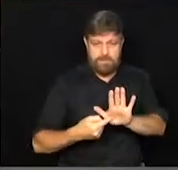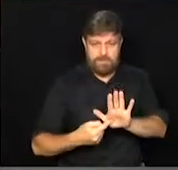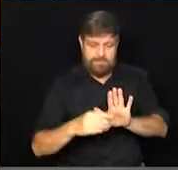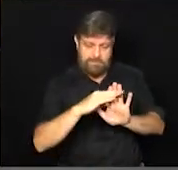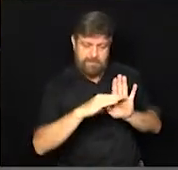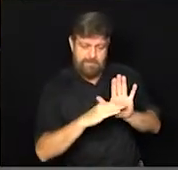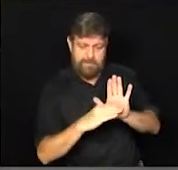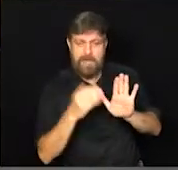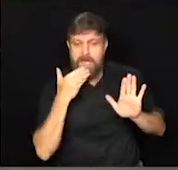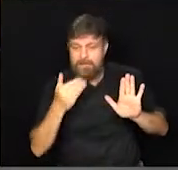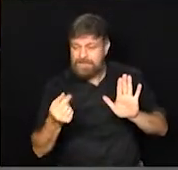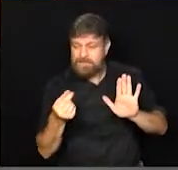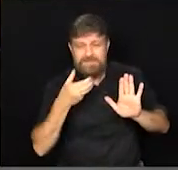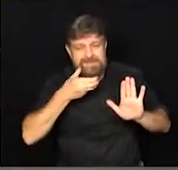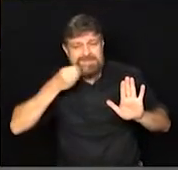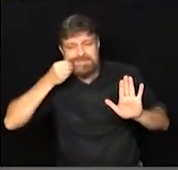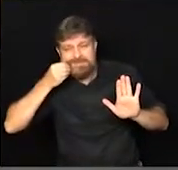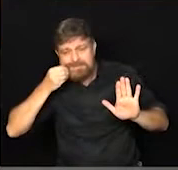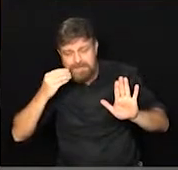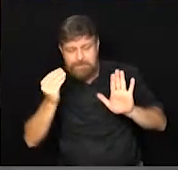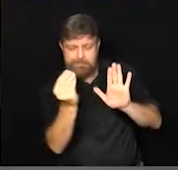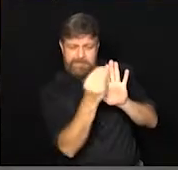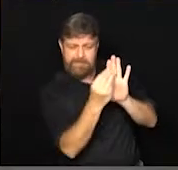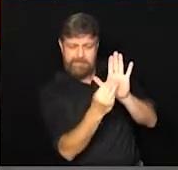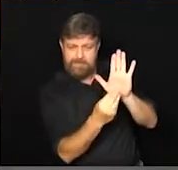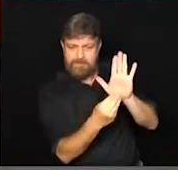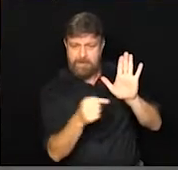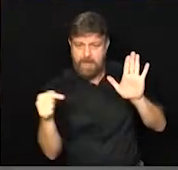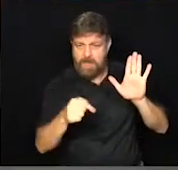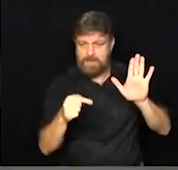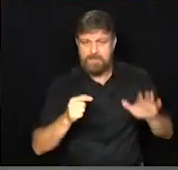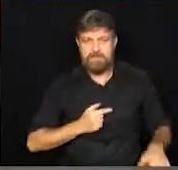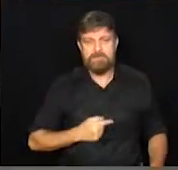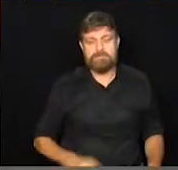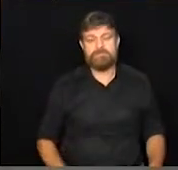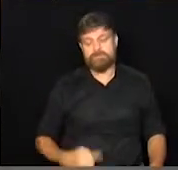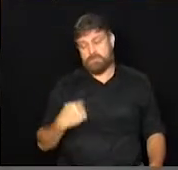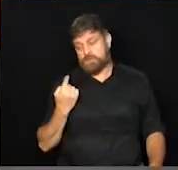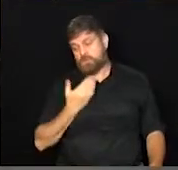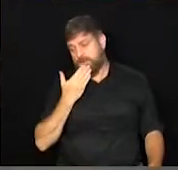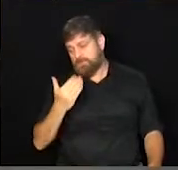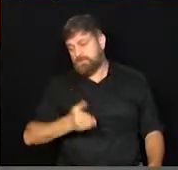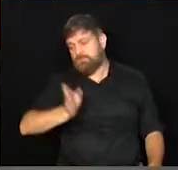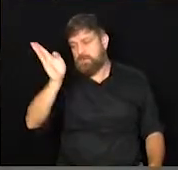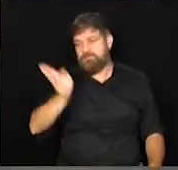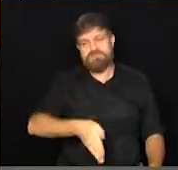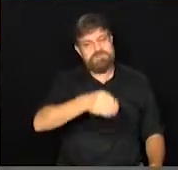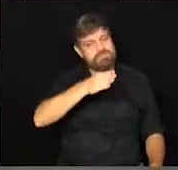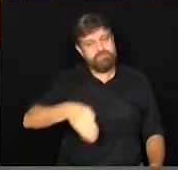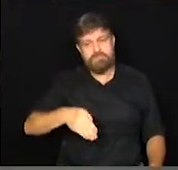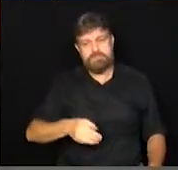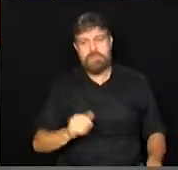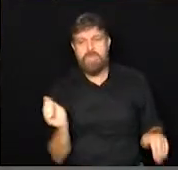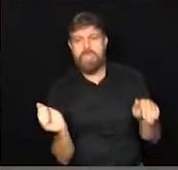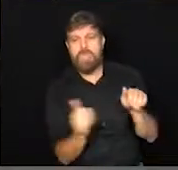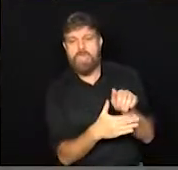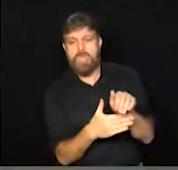orçamento daqui dessa casa, nossas emendas foram rejeitadas,